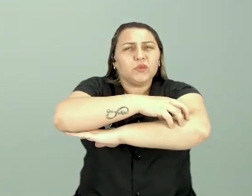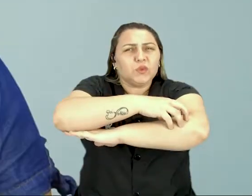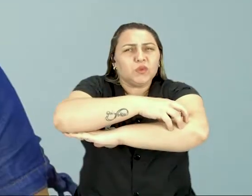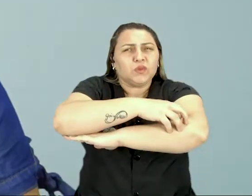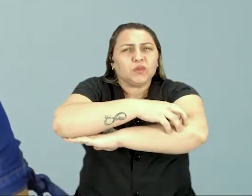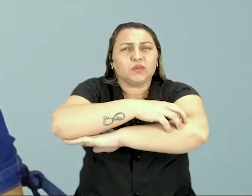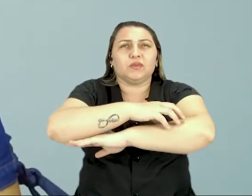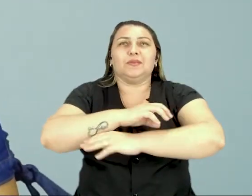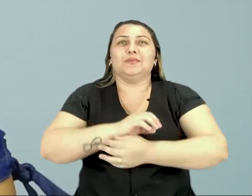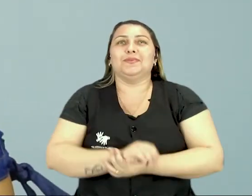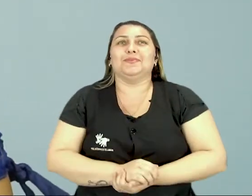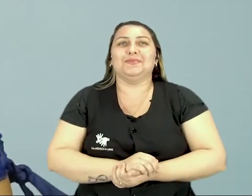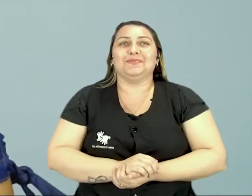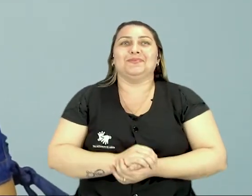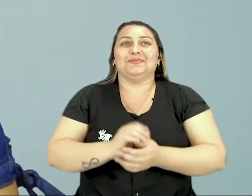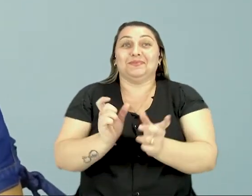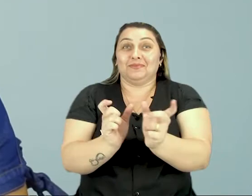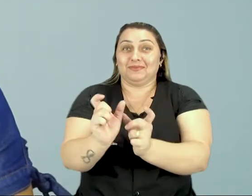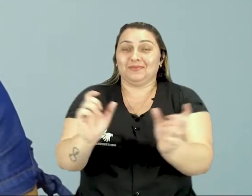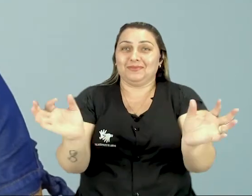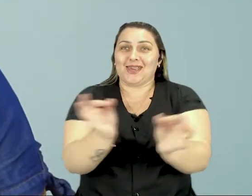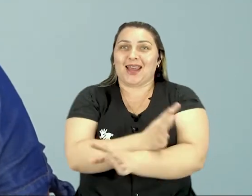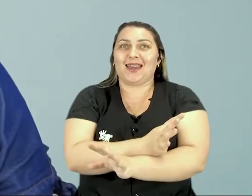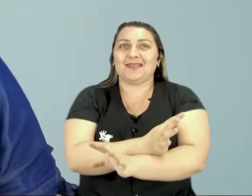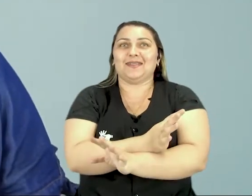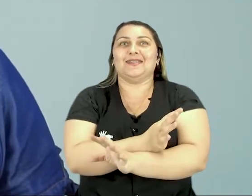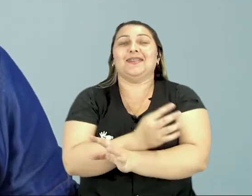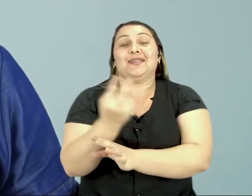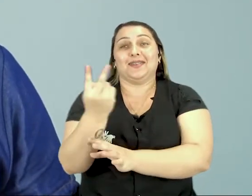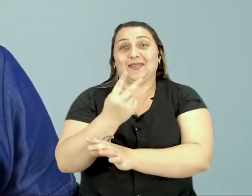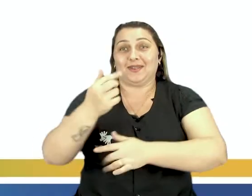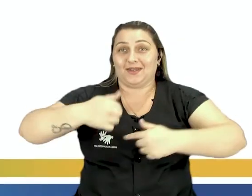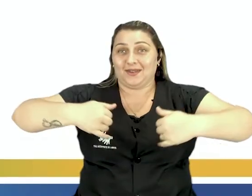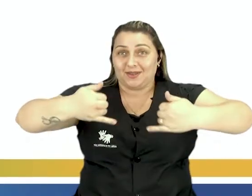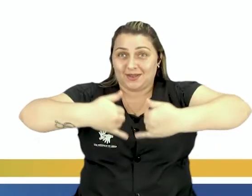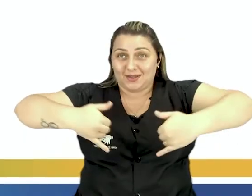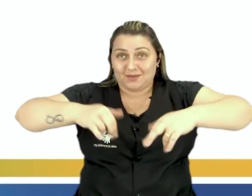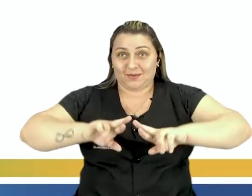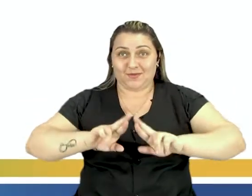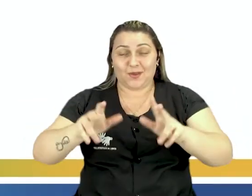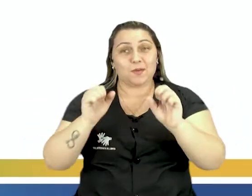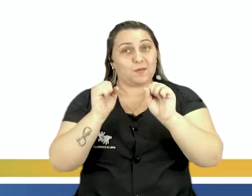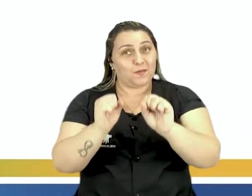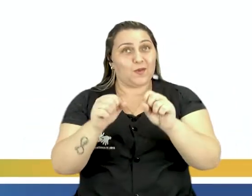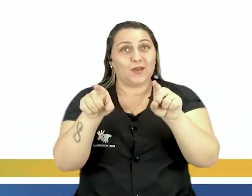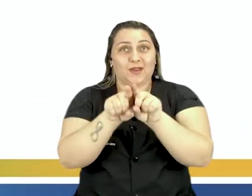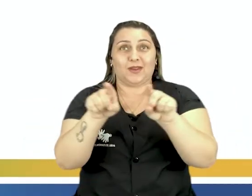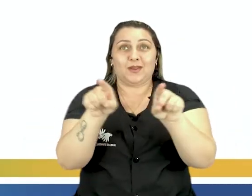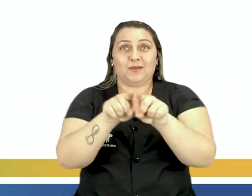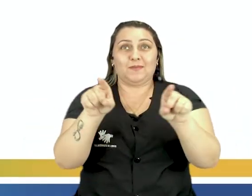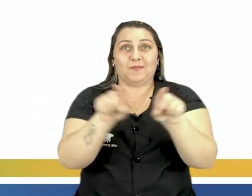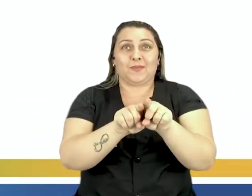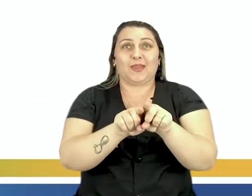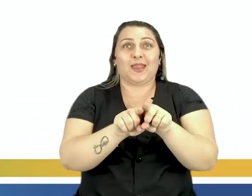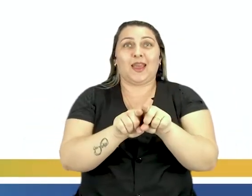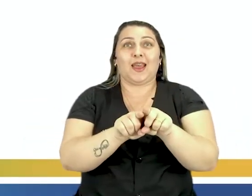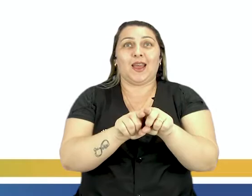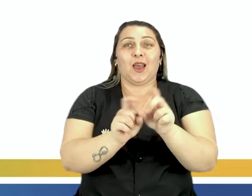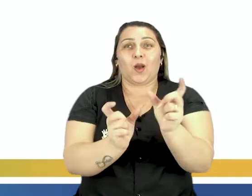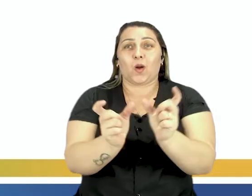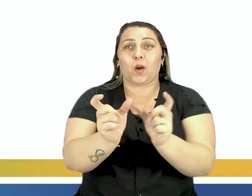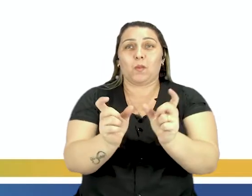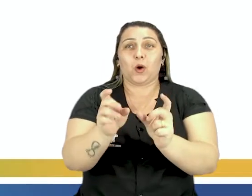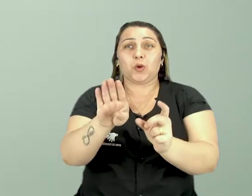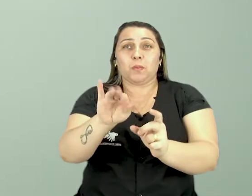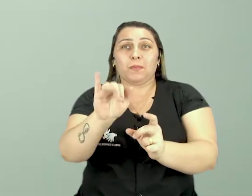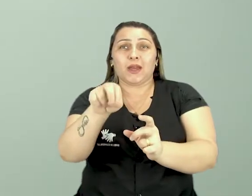óxido? É um composto formado por dois elementos químicos diferentes, que podem ser também chamados de compostos binários. Então, o